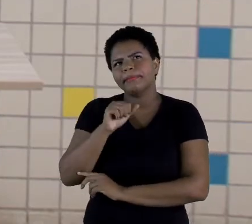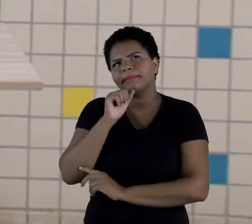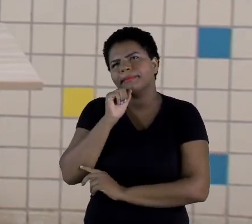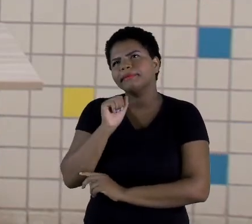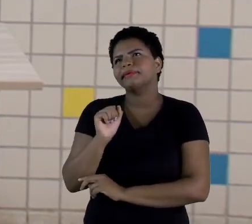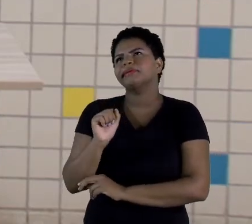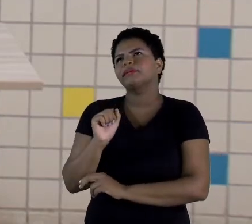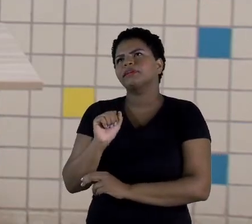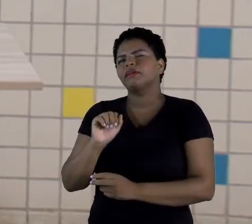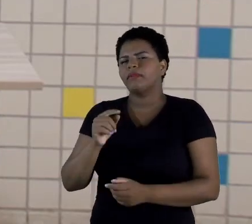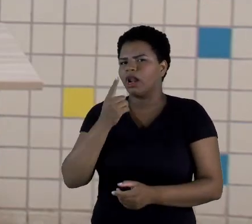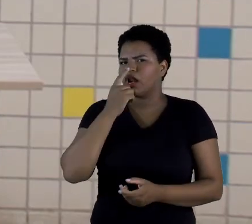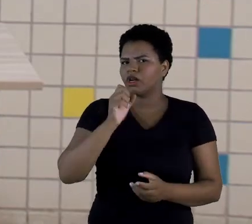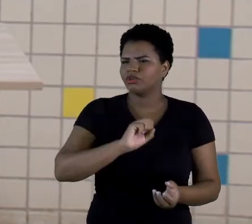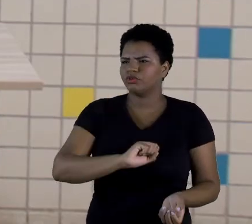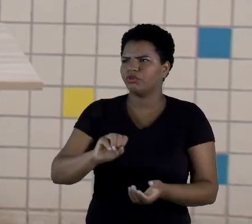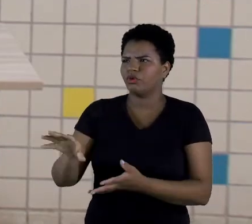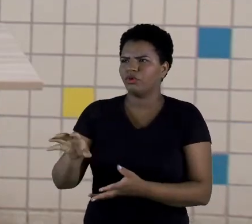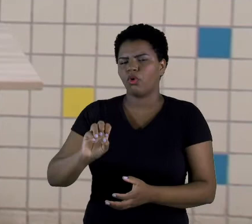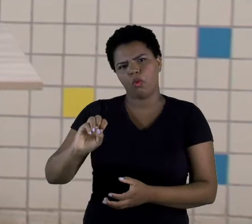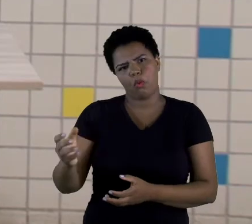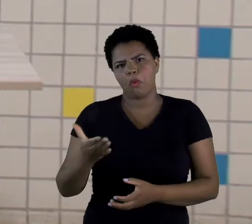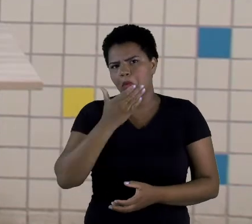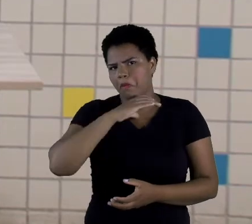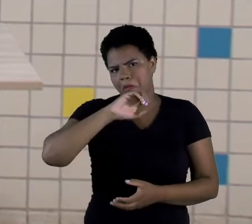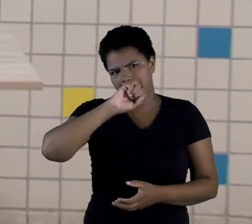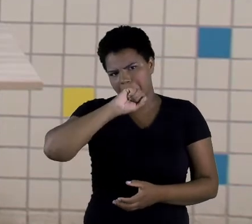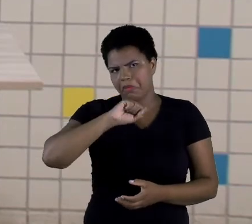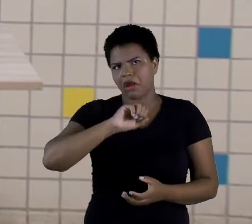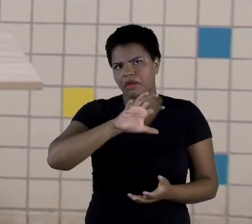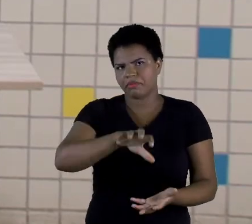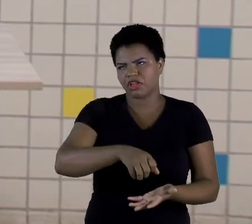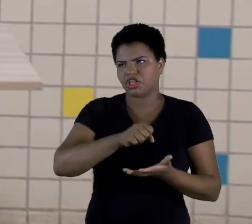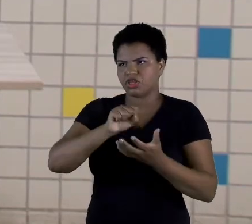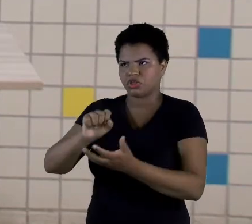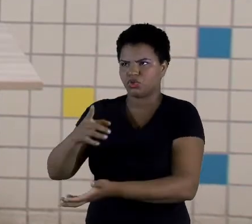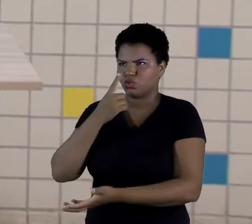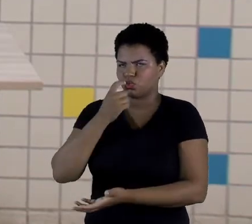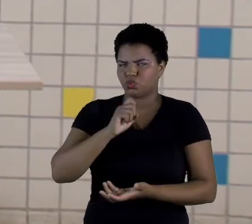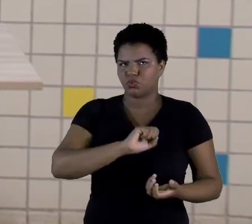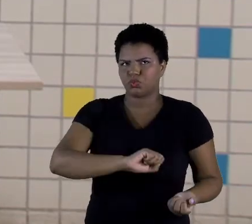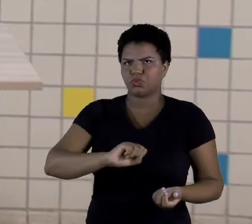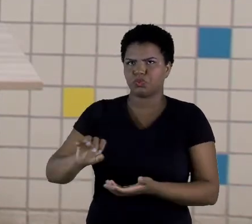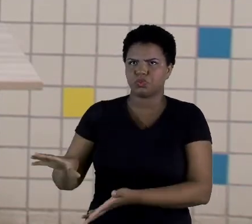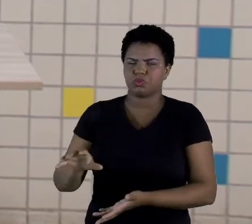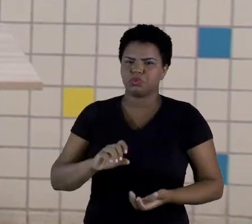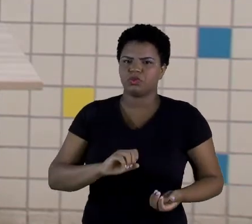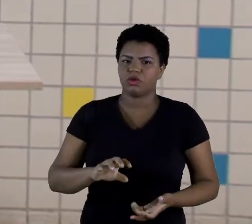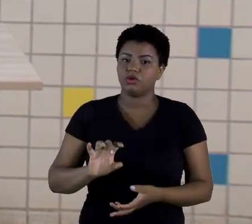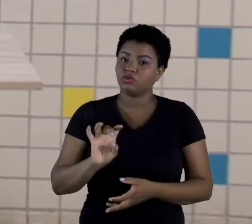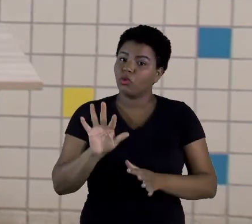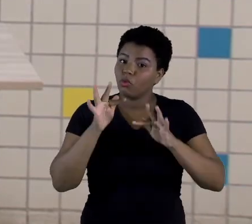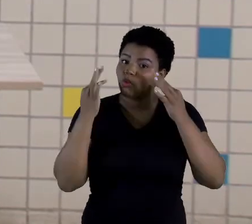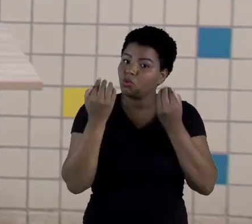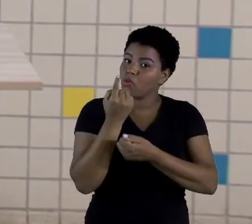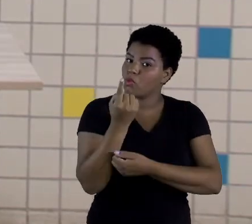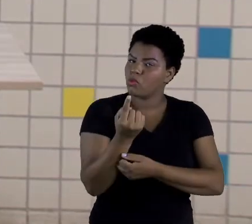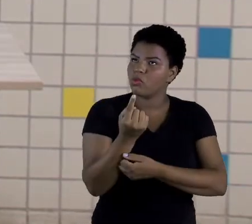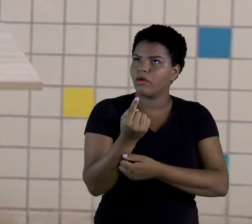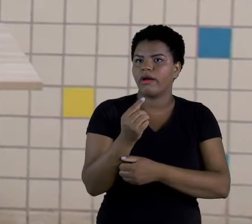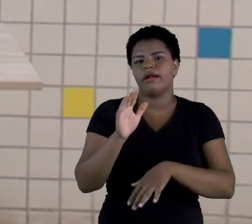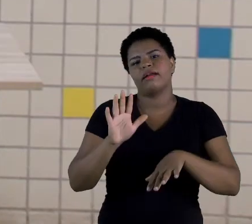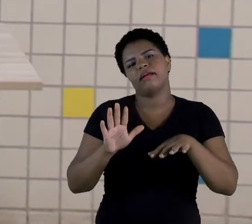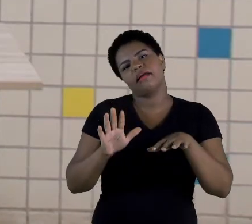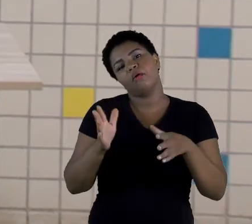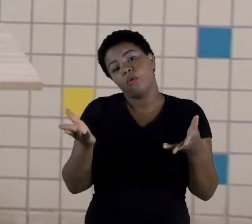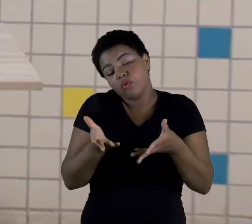lixo fora. Ou o papai pega o lixo, joga fora. Olha só uma família. E hoje as famílias não são tão grandes assim,